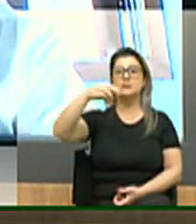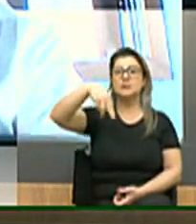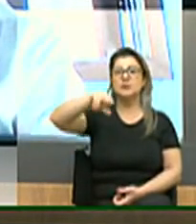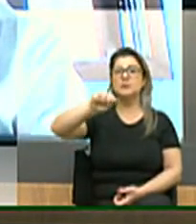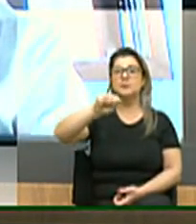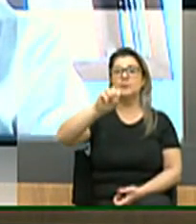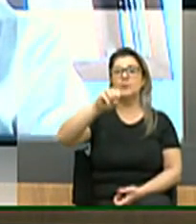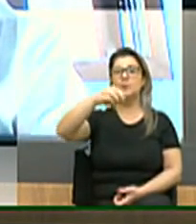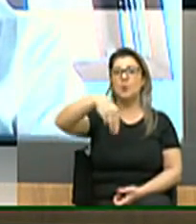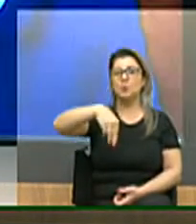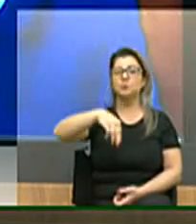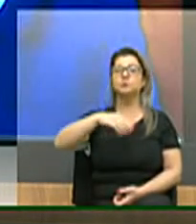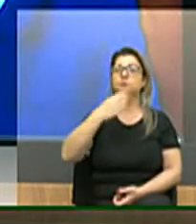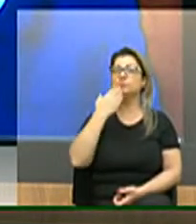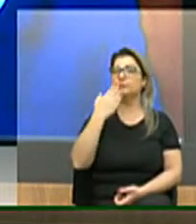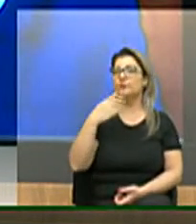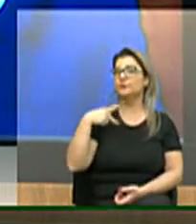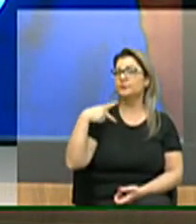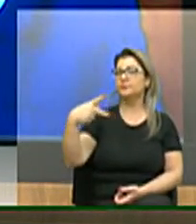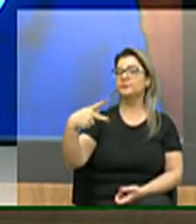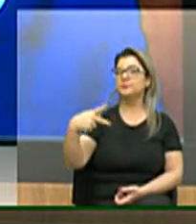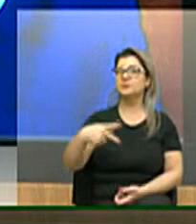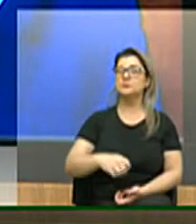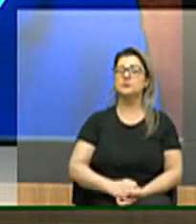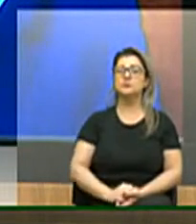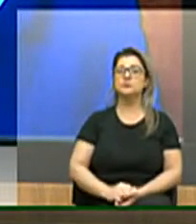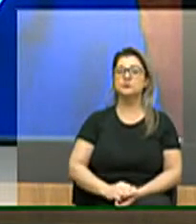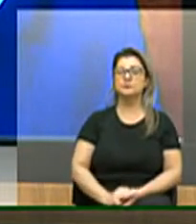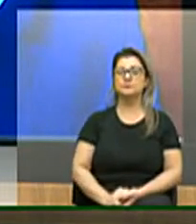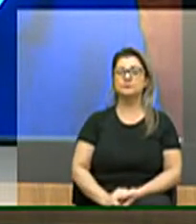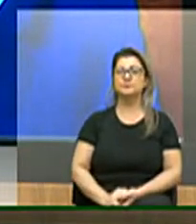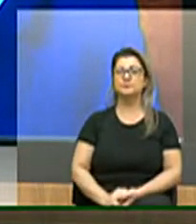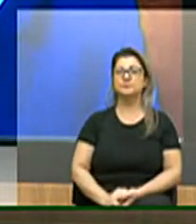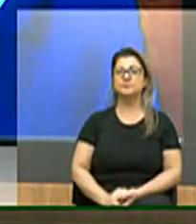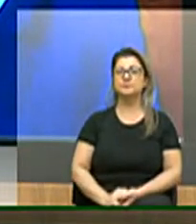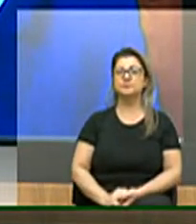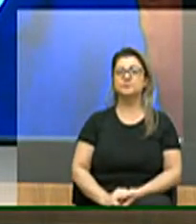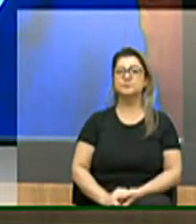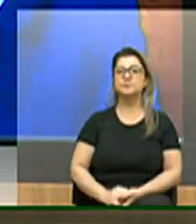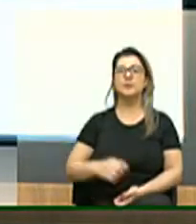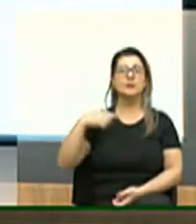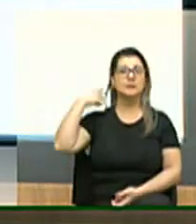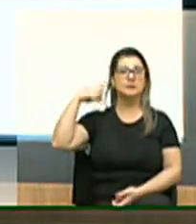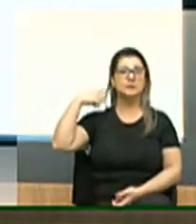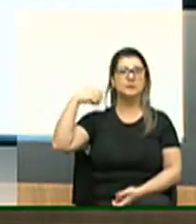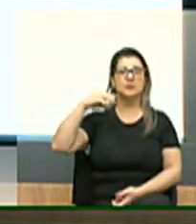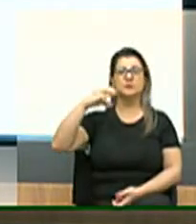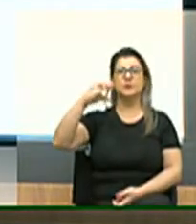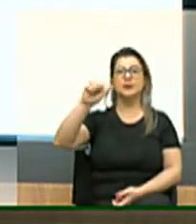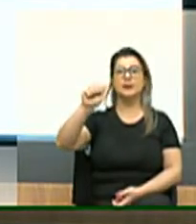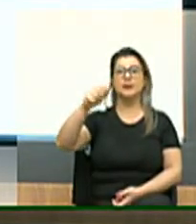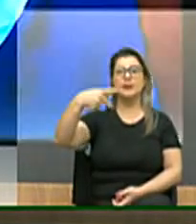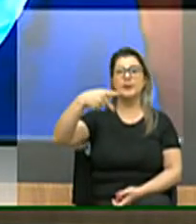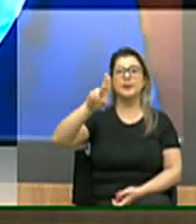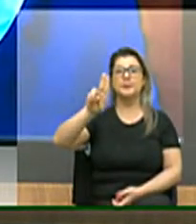Vilmar Zanquim. Presidente Gabriel, favorável. Ok, Gabriel, favorável. Deputado Capuani também, acho que está tentando.